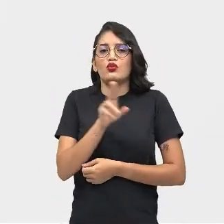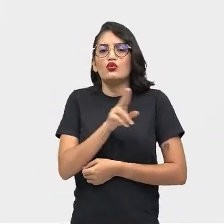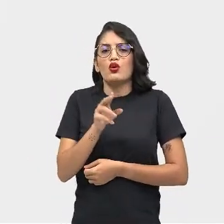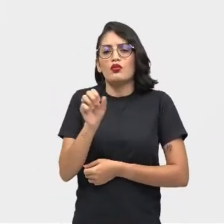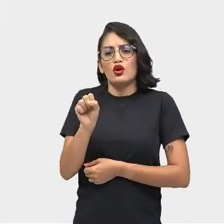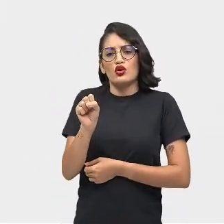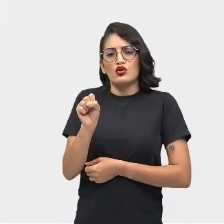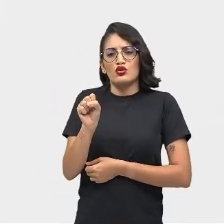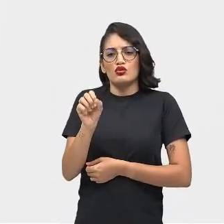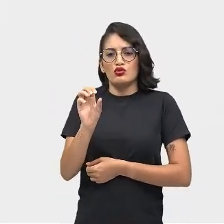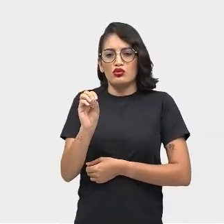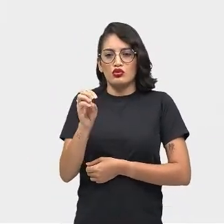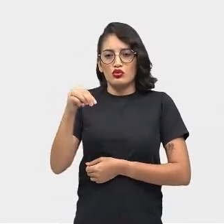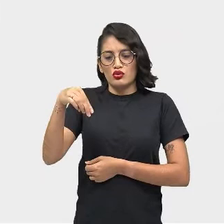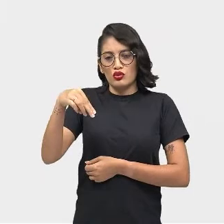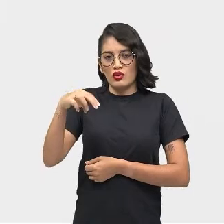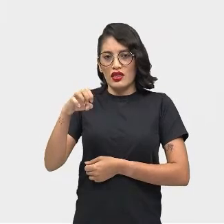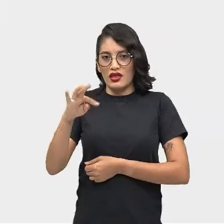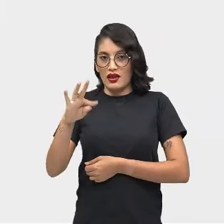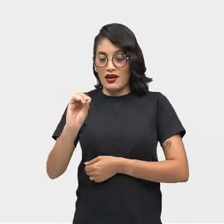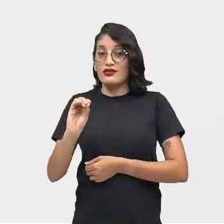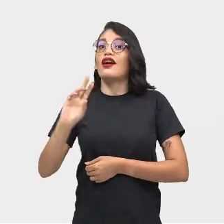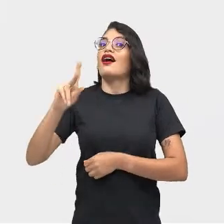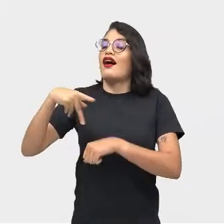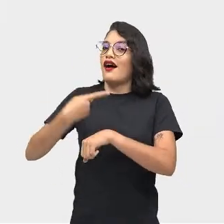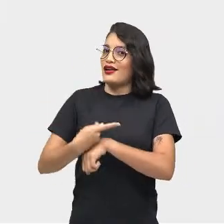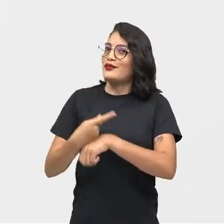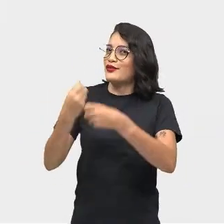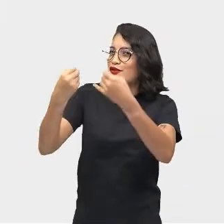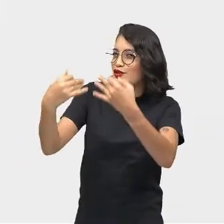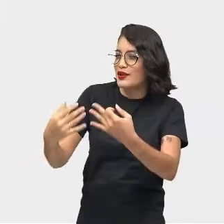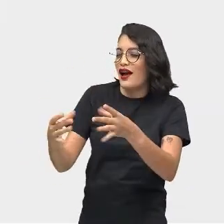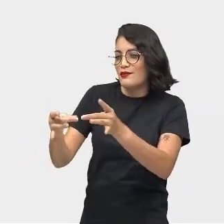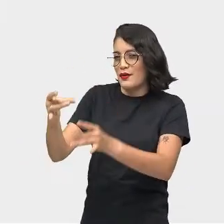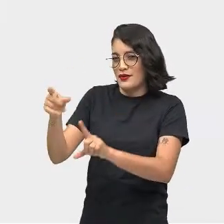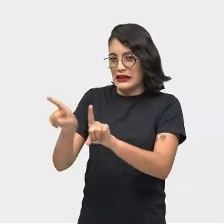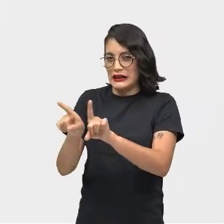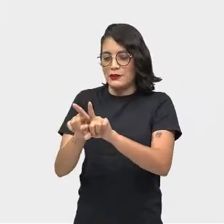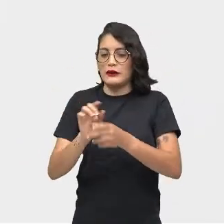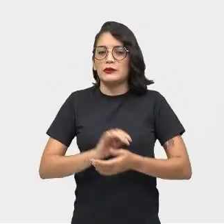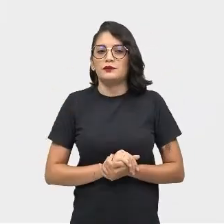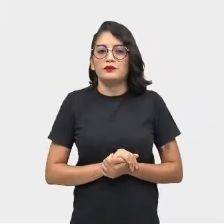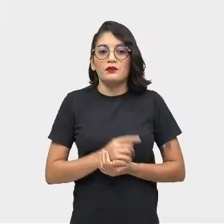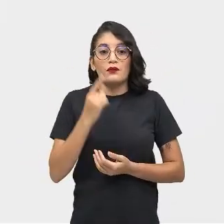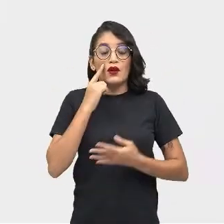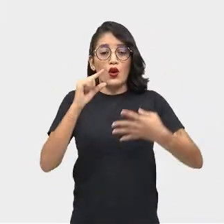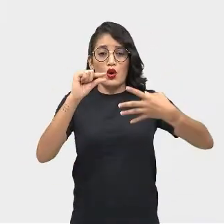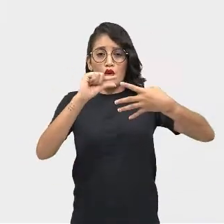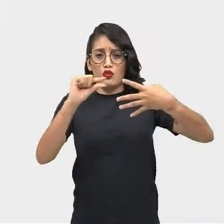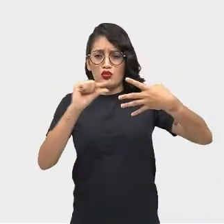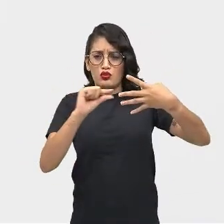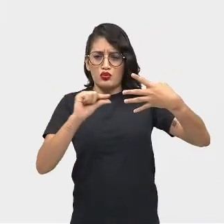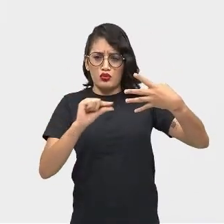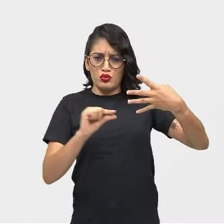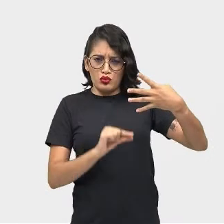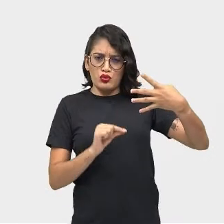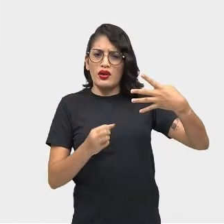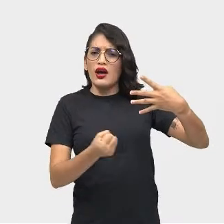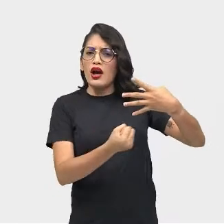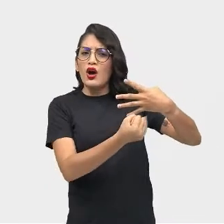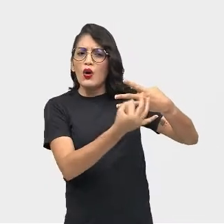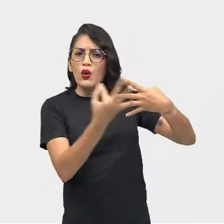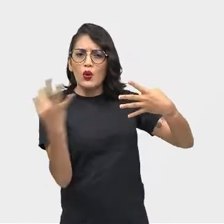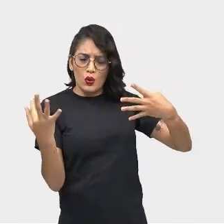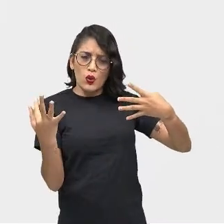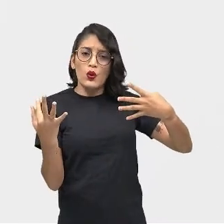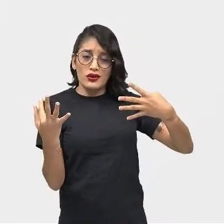você sabe sobre soneto? Daqui a pouco vamos falar um pouco mais sobre ele. Olha o verso metrificado, tem a extensão determinada